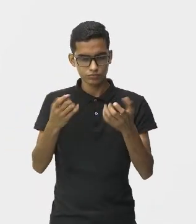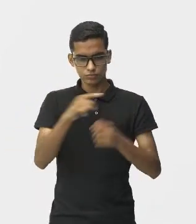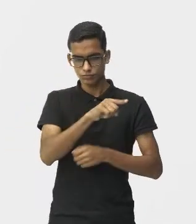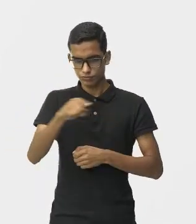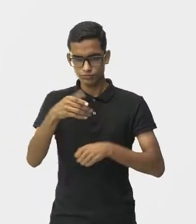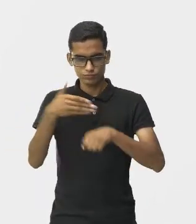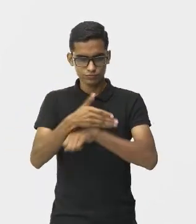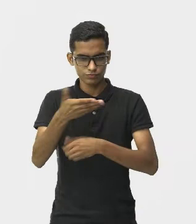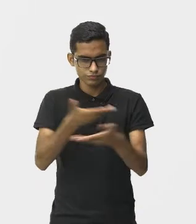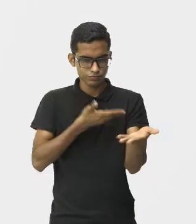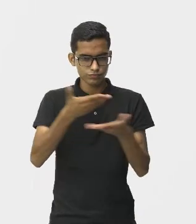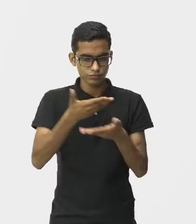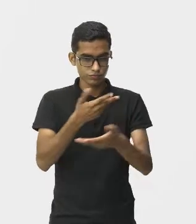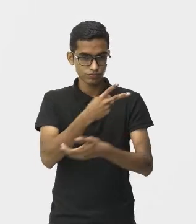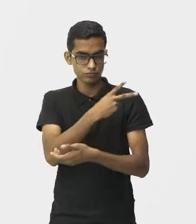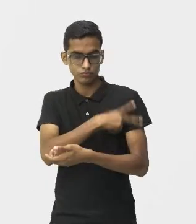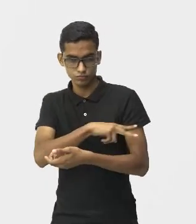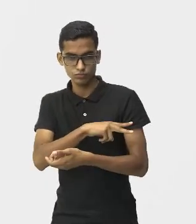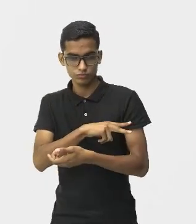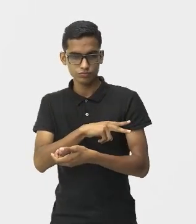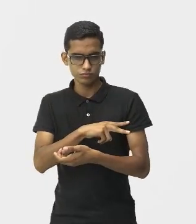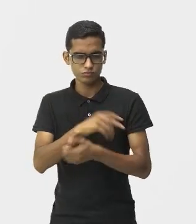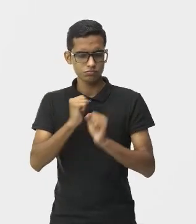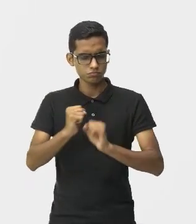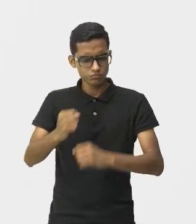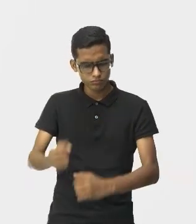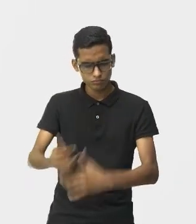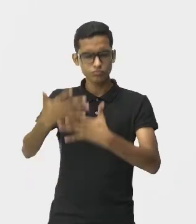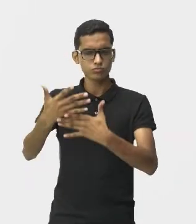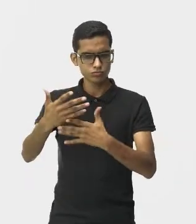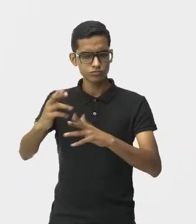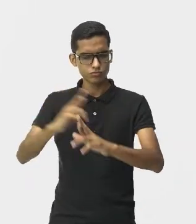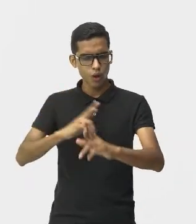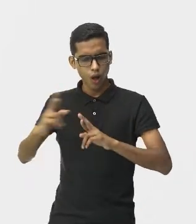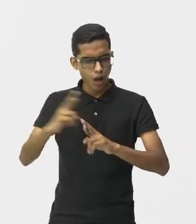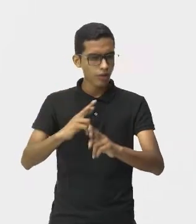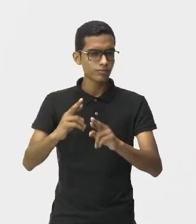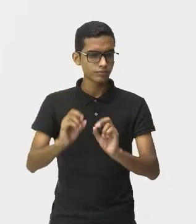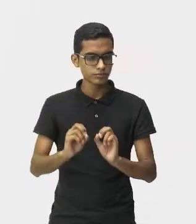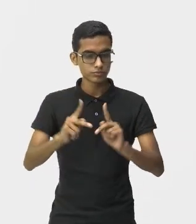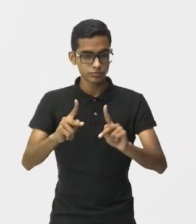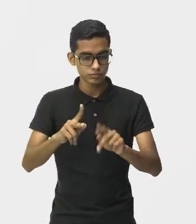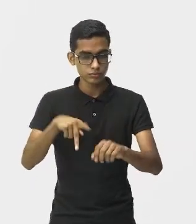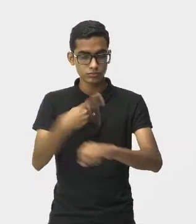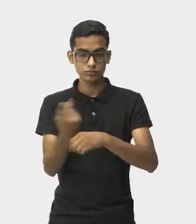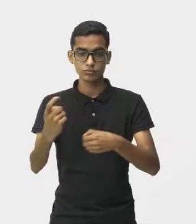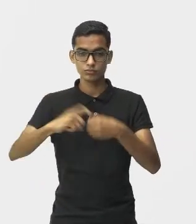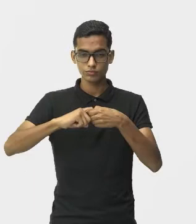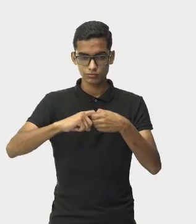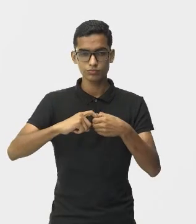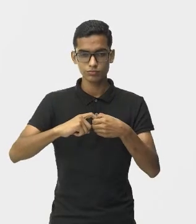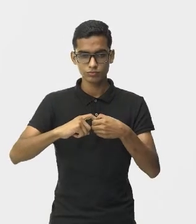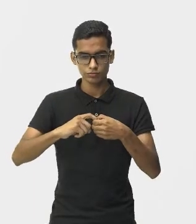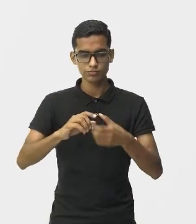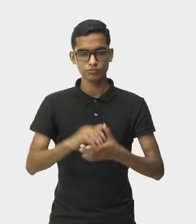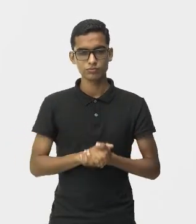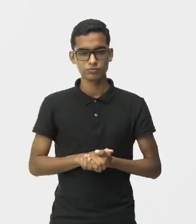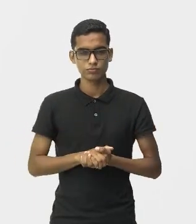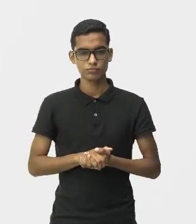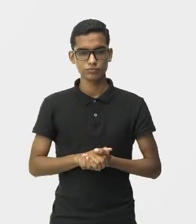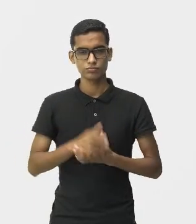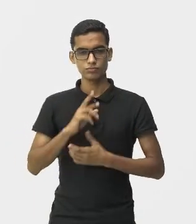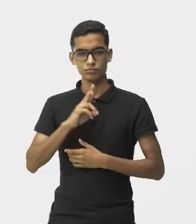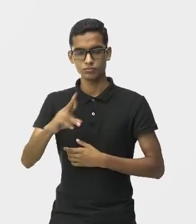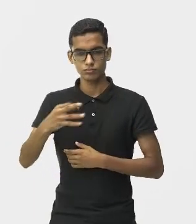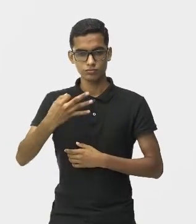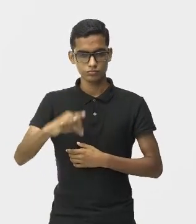participem, segundo ano, da melhor maneira possível, que daqui a pouco a gente vai voltar com a resposta